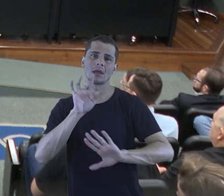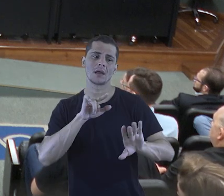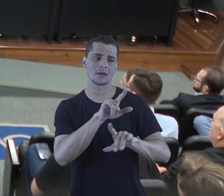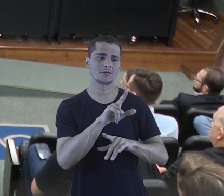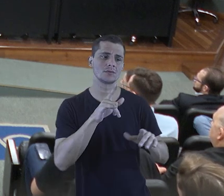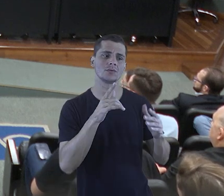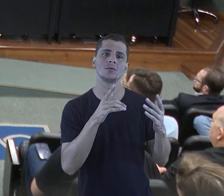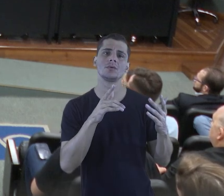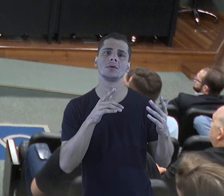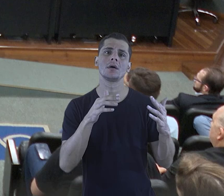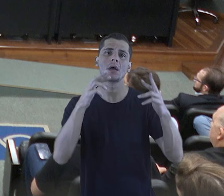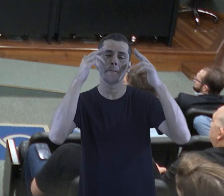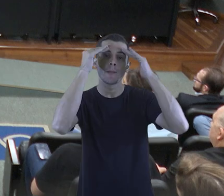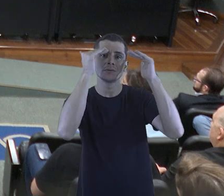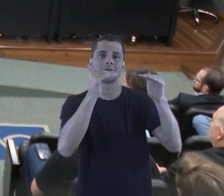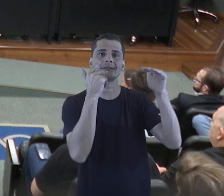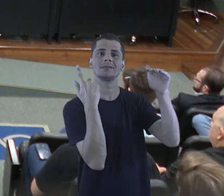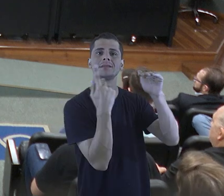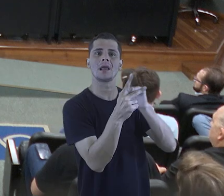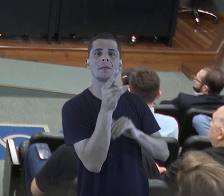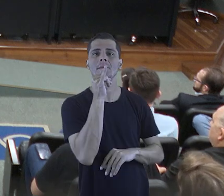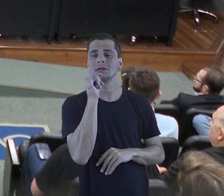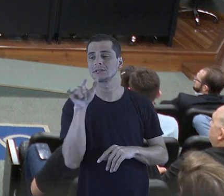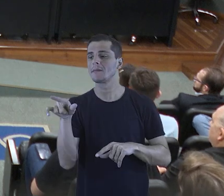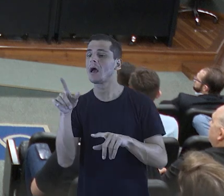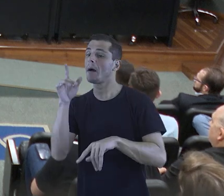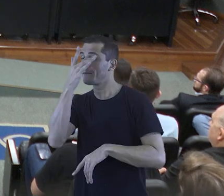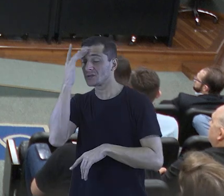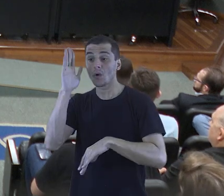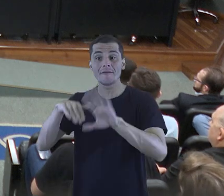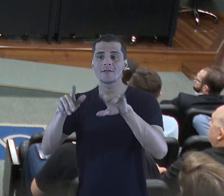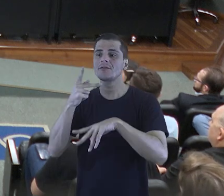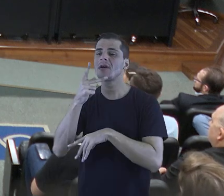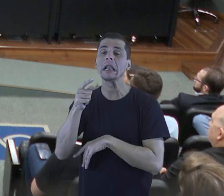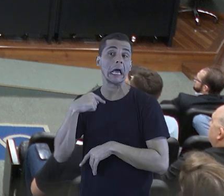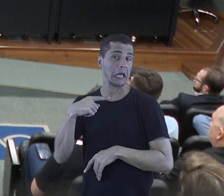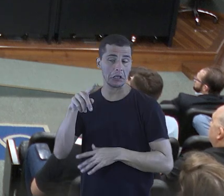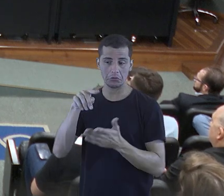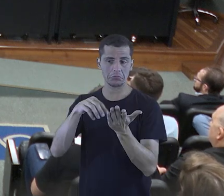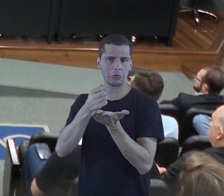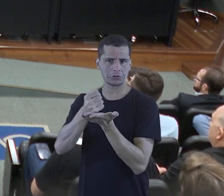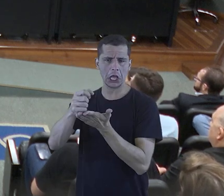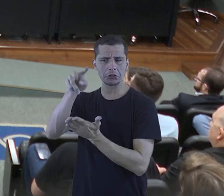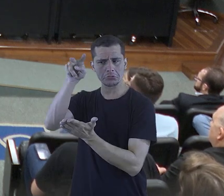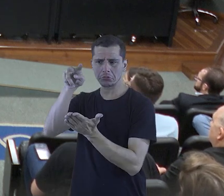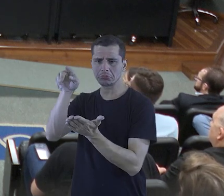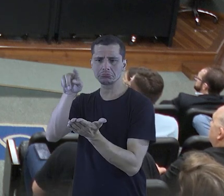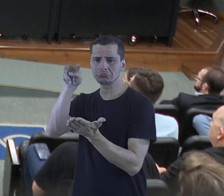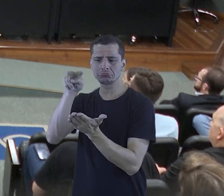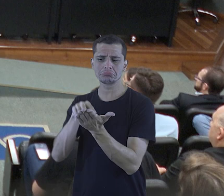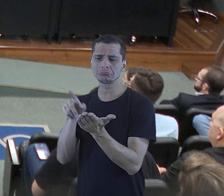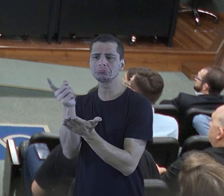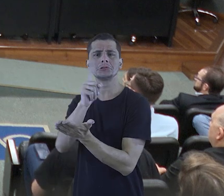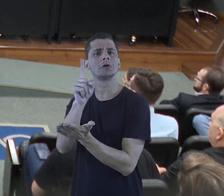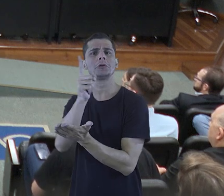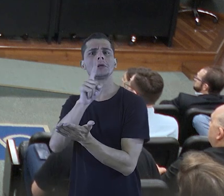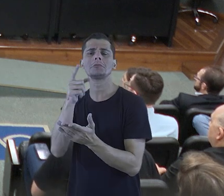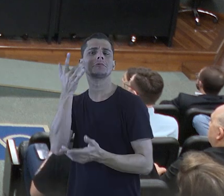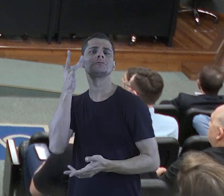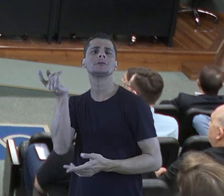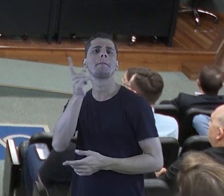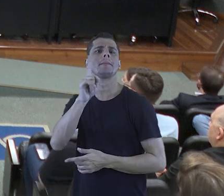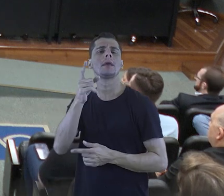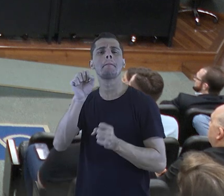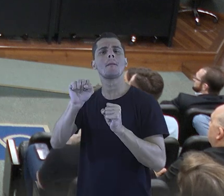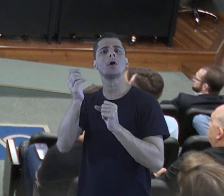E aí fica essa briga e vai para o Poder Judiciário. Como a gente quer diminuir a simetria de informação o que custa uma rúbrica? O cara vai continuar não lendo.